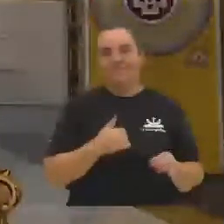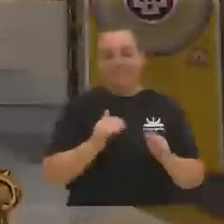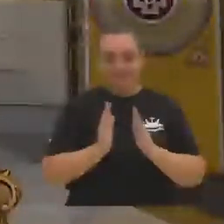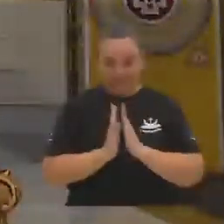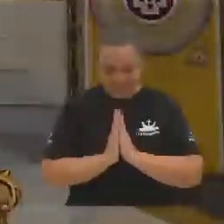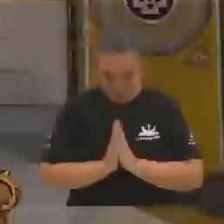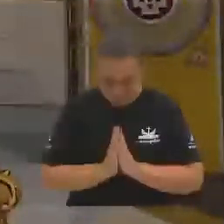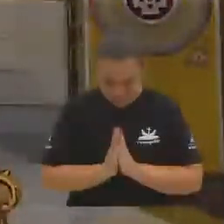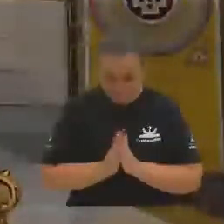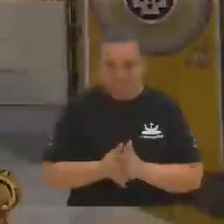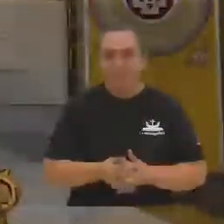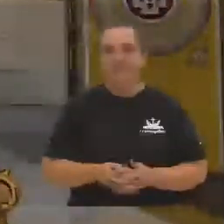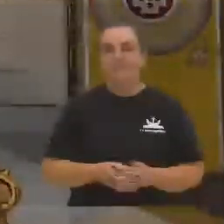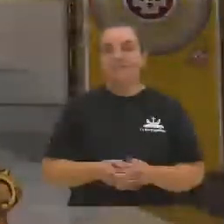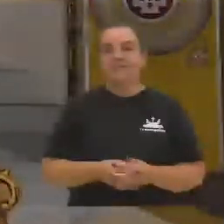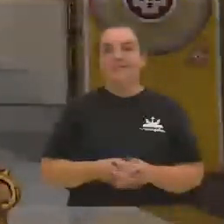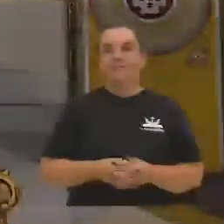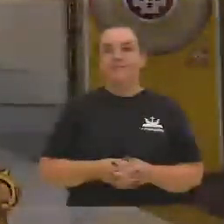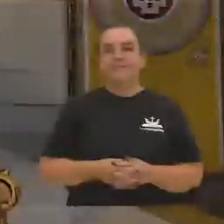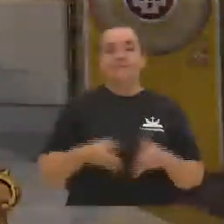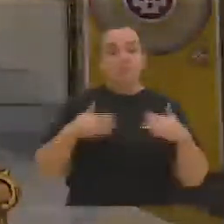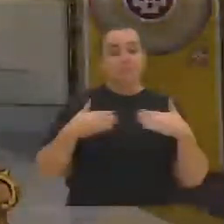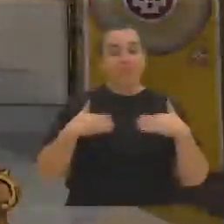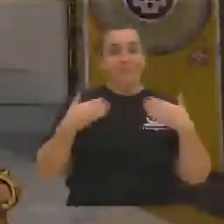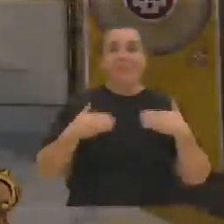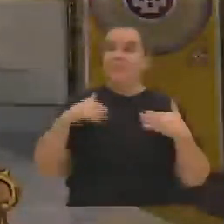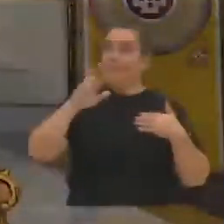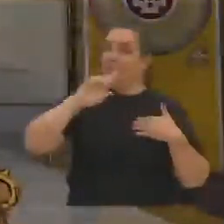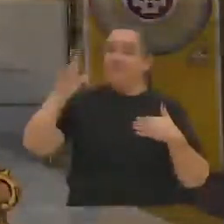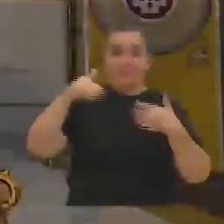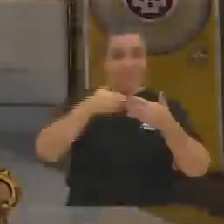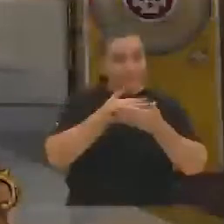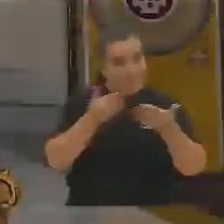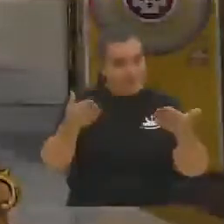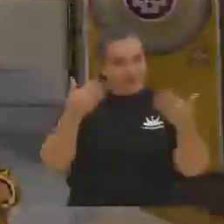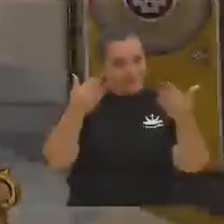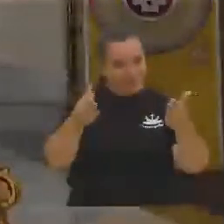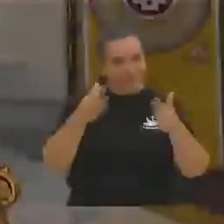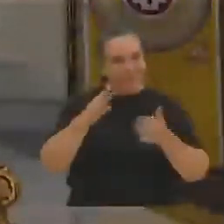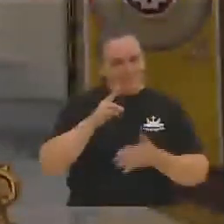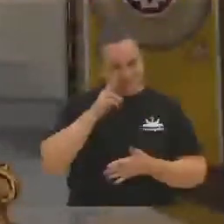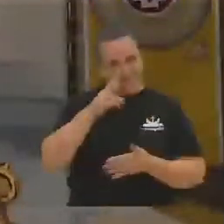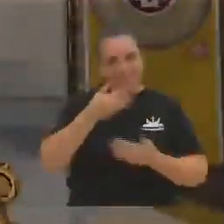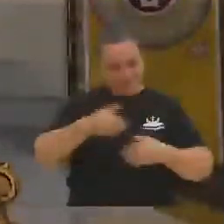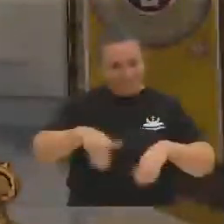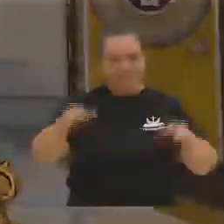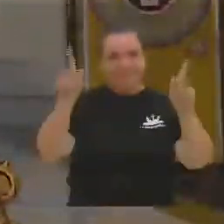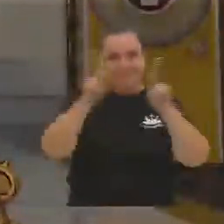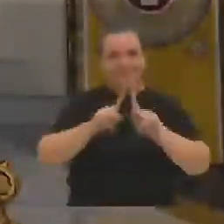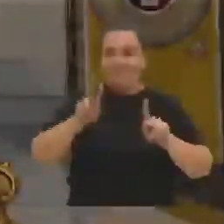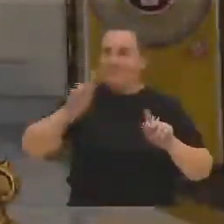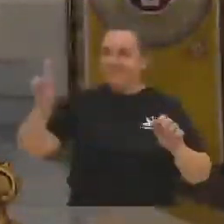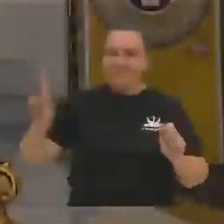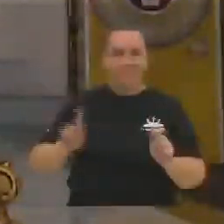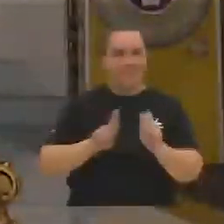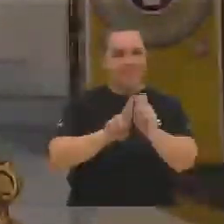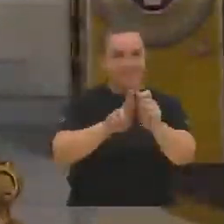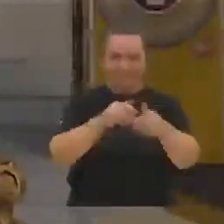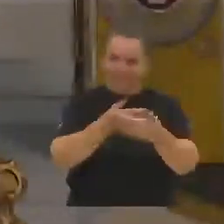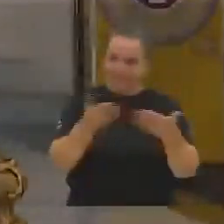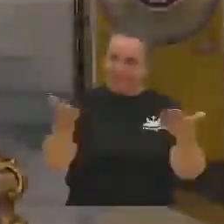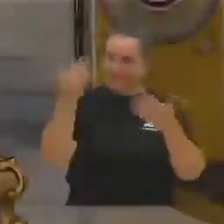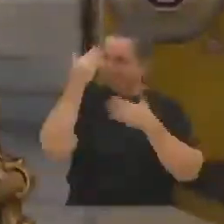Espírito Santo. Amém. A alegria do Senhor seja sempre a vossa força. Ide em paz e que o Senhor